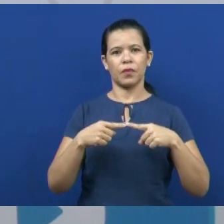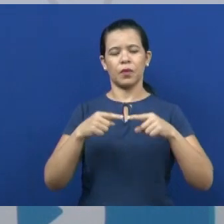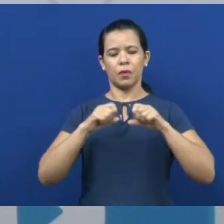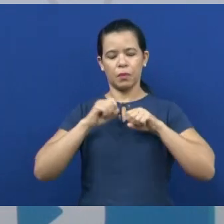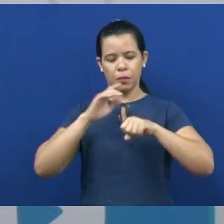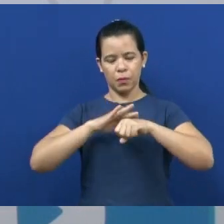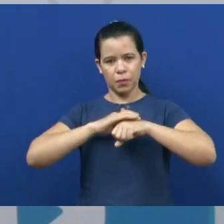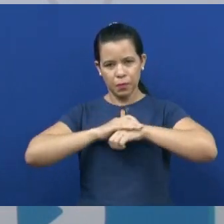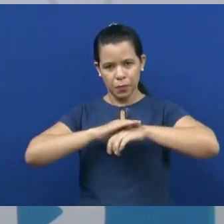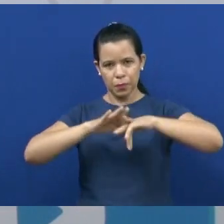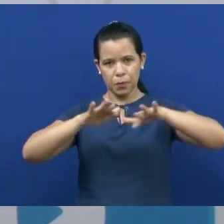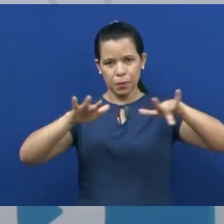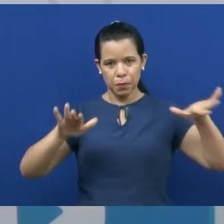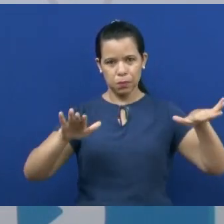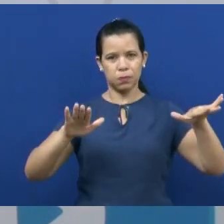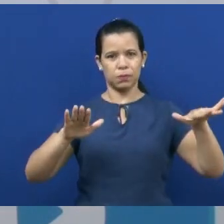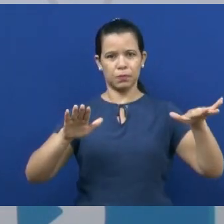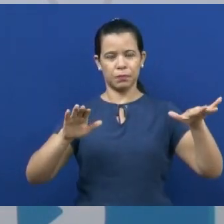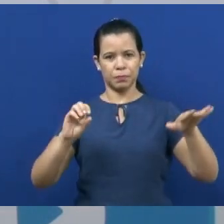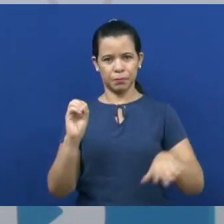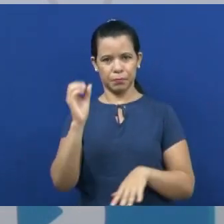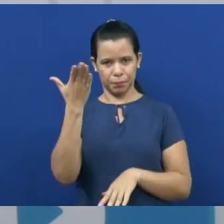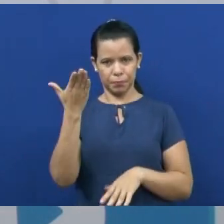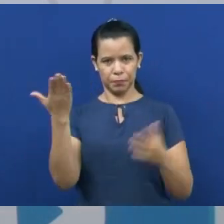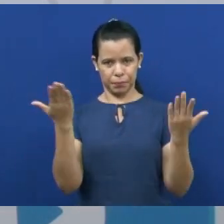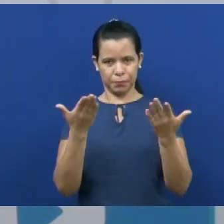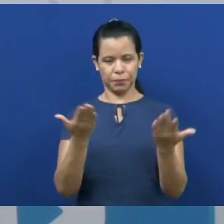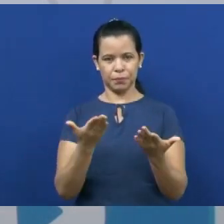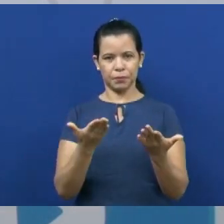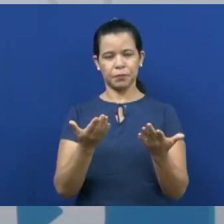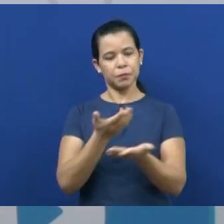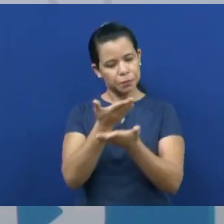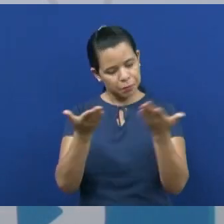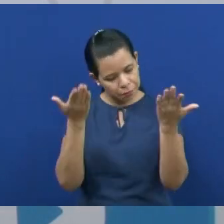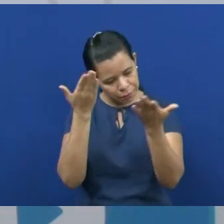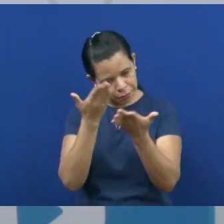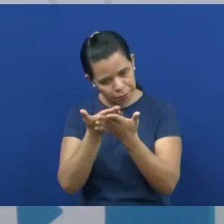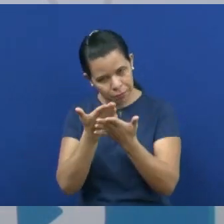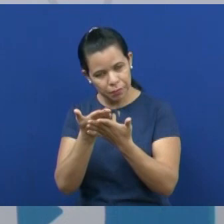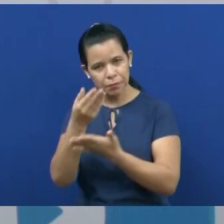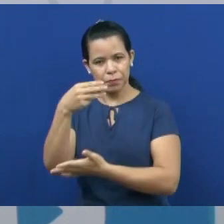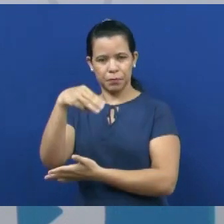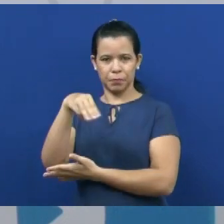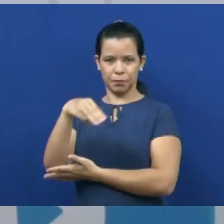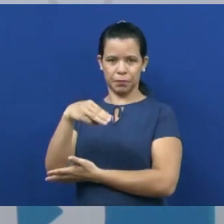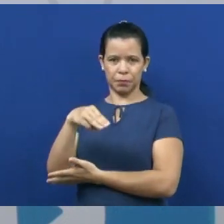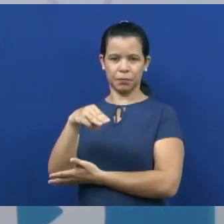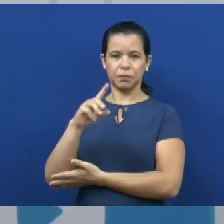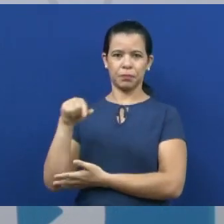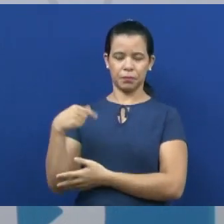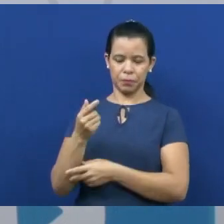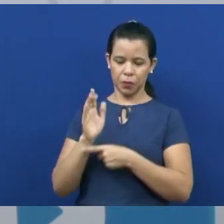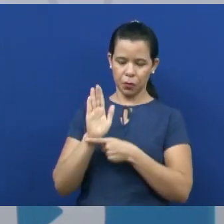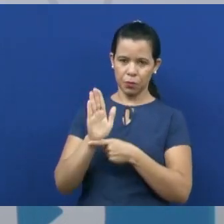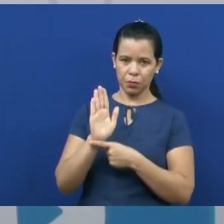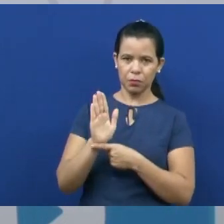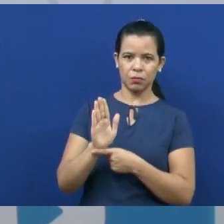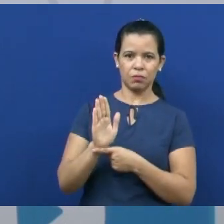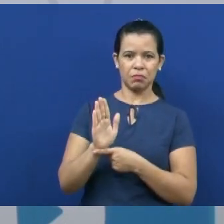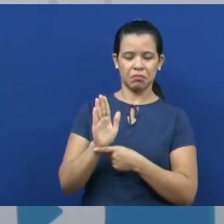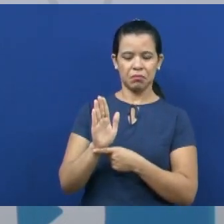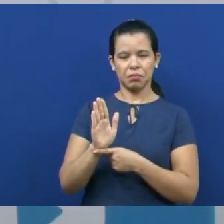acontecendo atualmente. Como estudantes de matemática, nós podemos ajudar nesse sentido com nossos conhecimentos